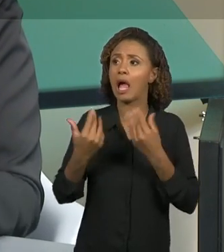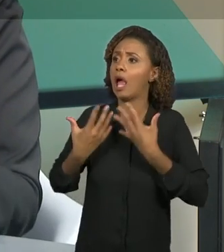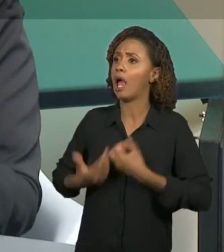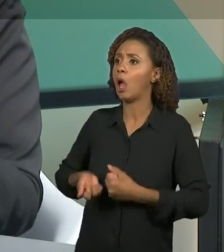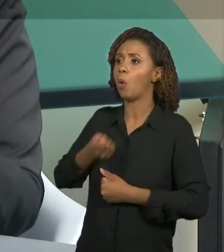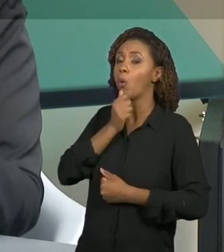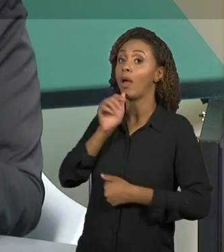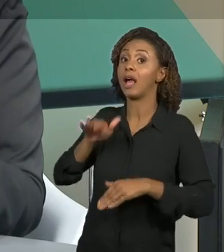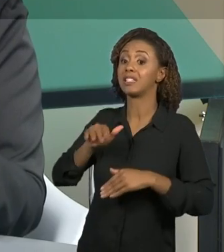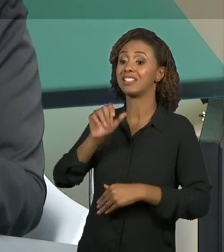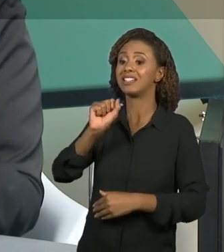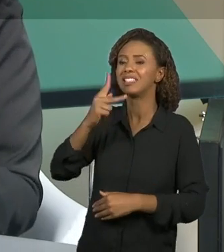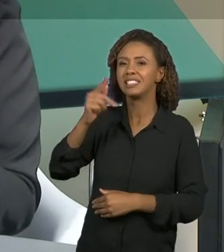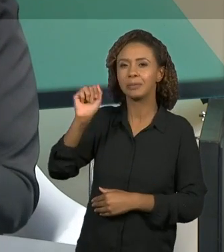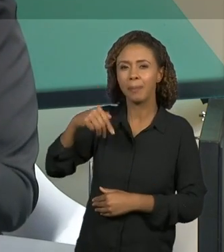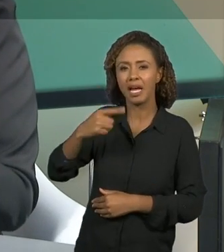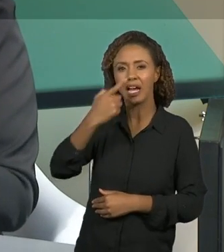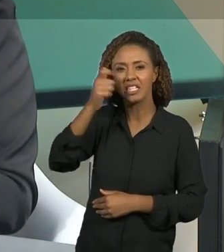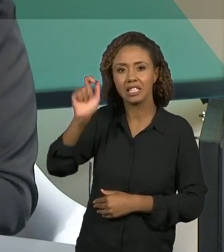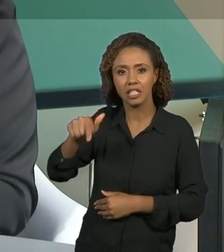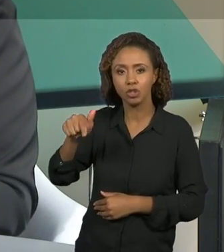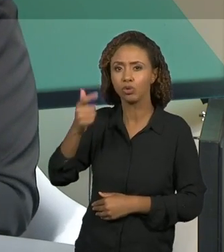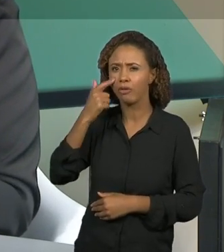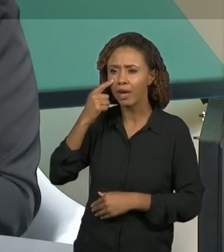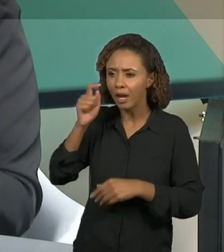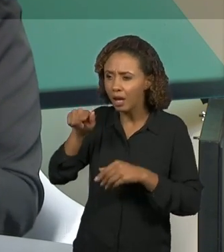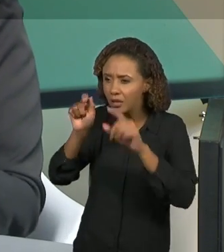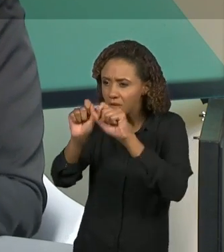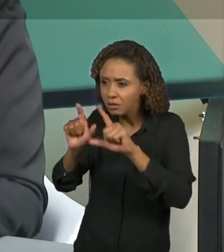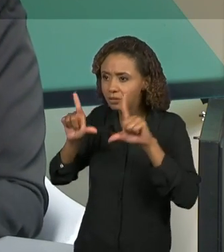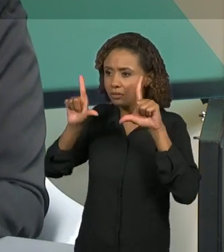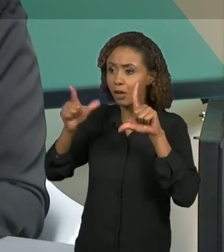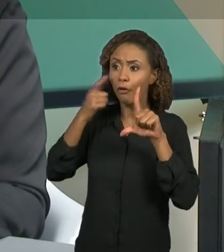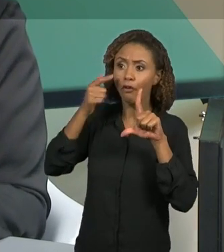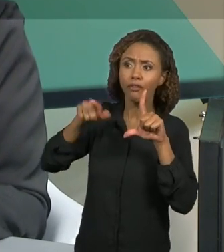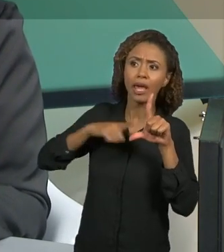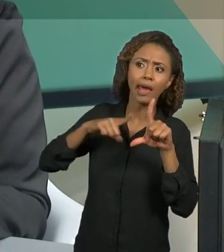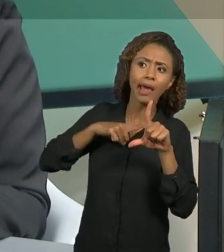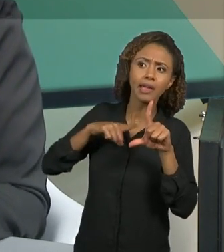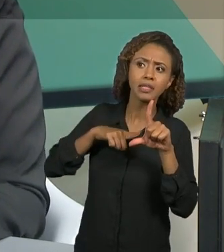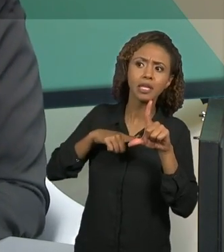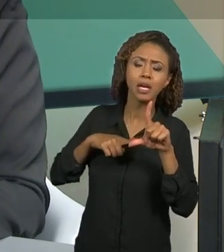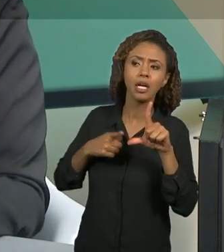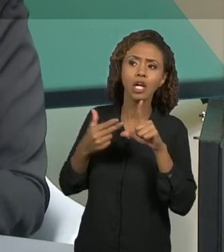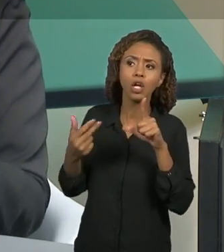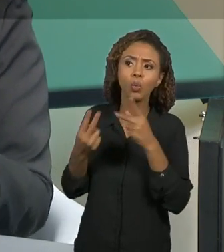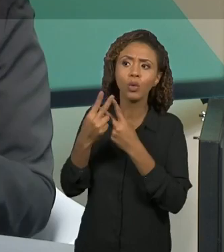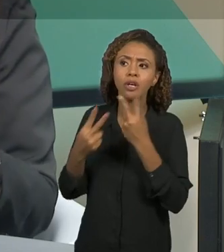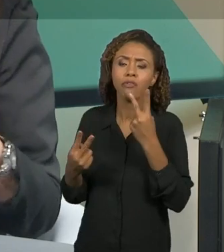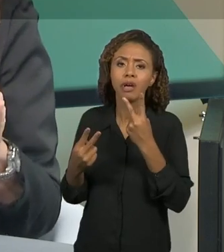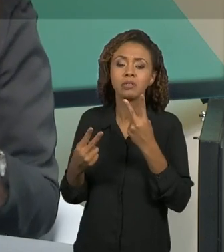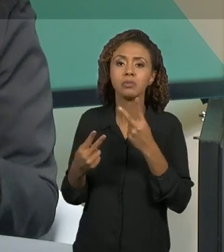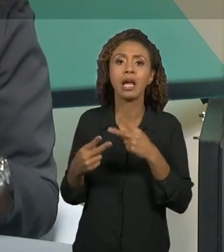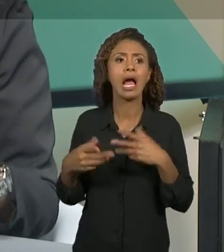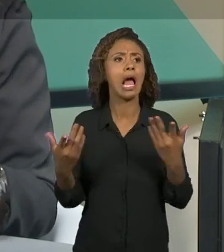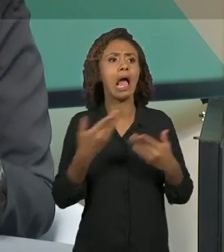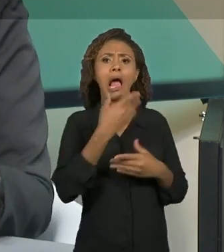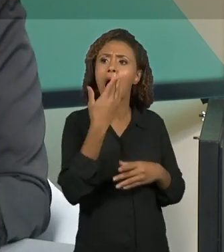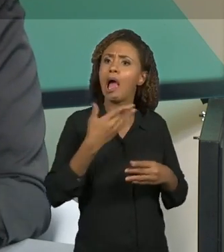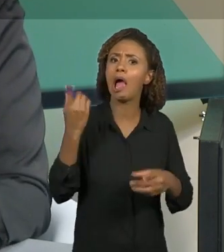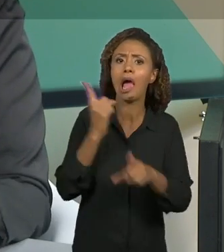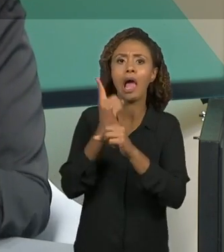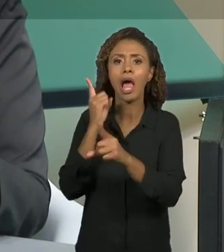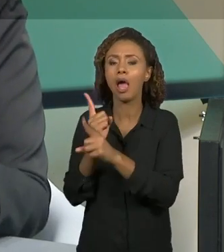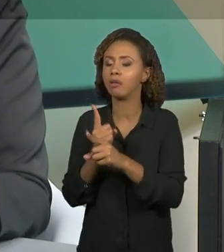algum motivo que as vezes vai para o spam então dá uma olhadinha na sua caixa de spam vê se não ficou lá parada a mensagem a simone não tô achando